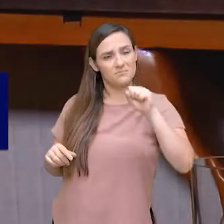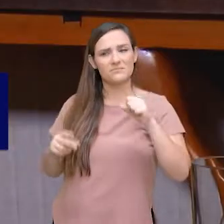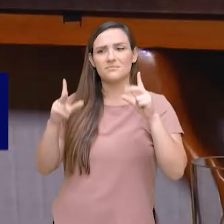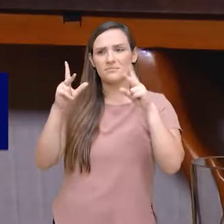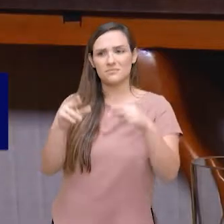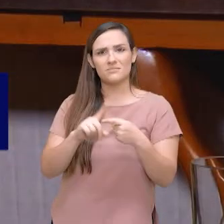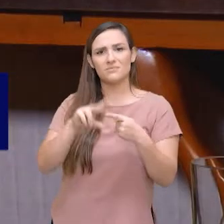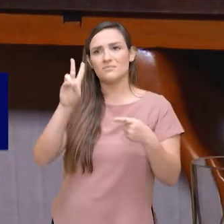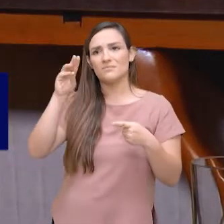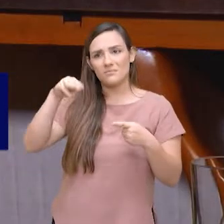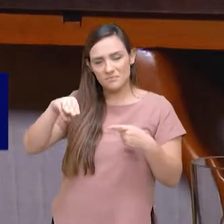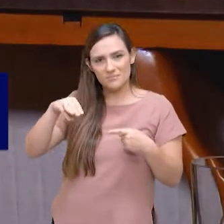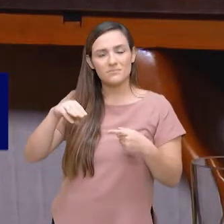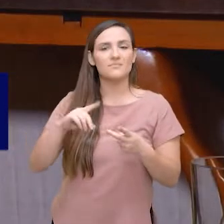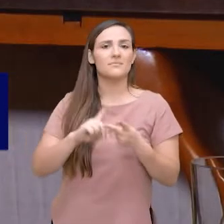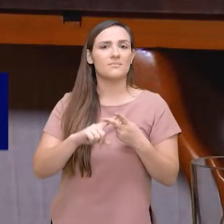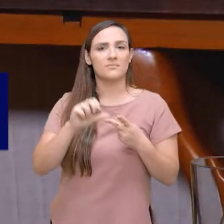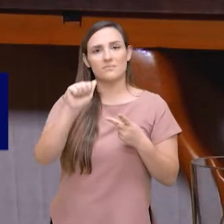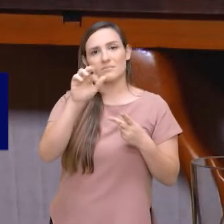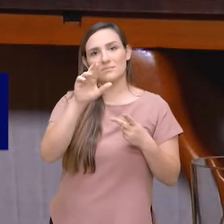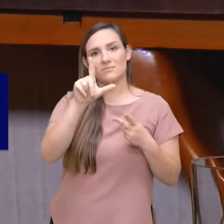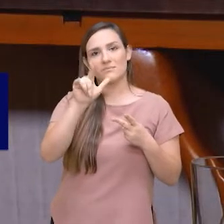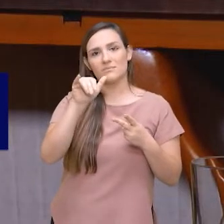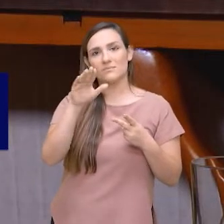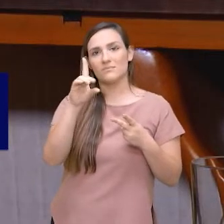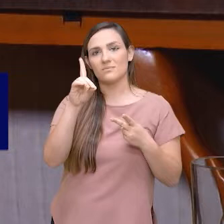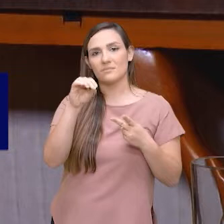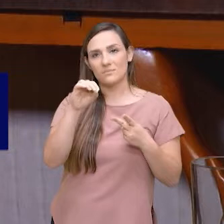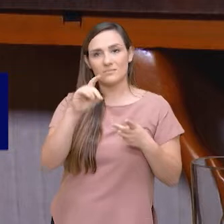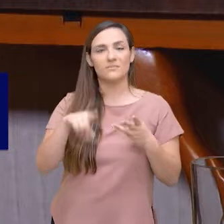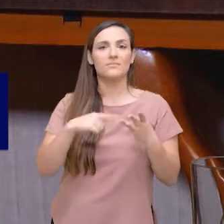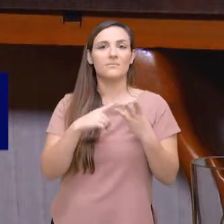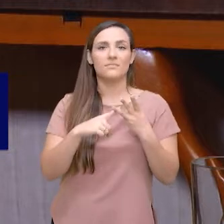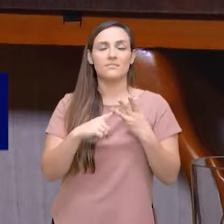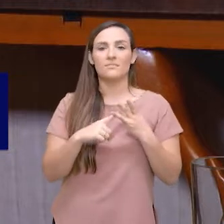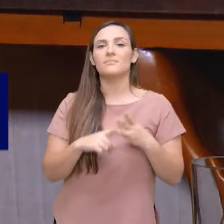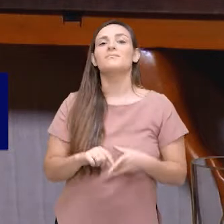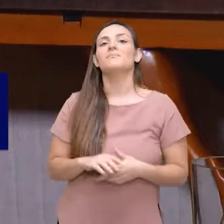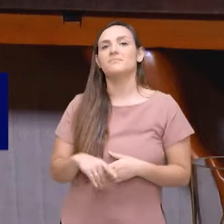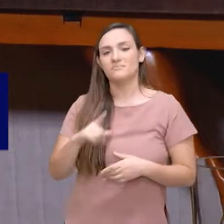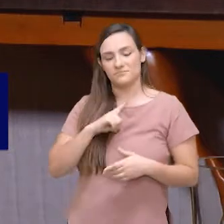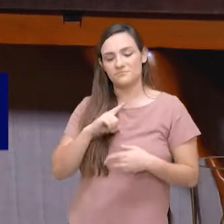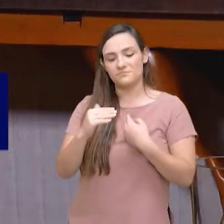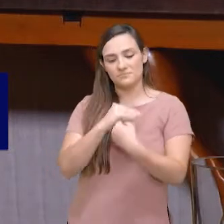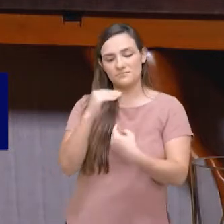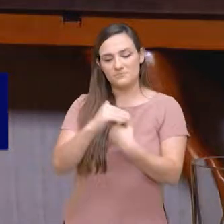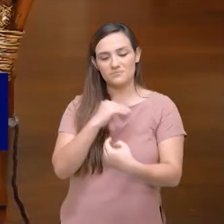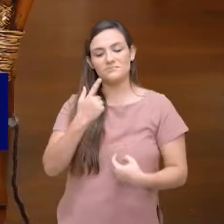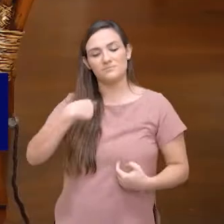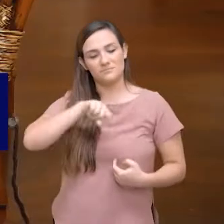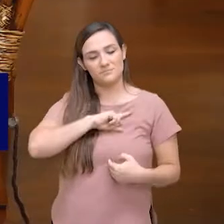passado, Vespasiano Martins, Arlindo de Andrade Gomes, né?